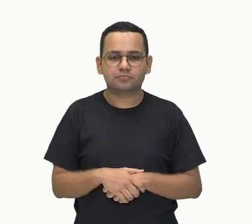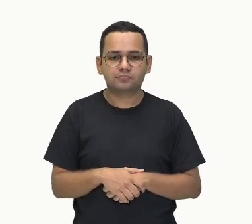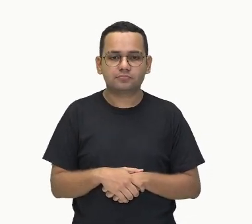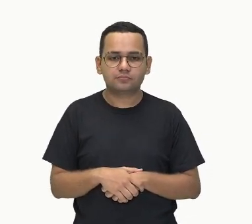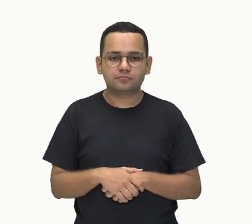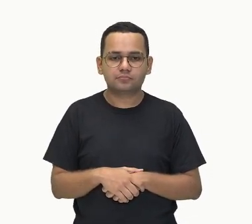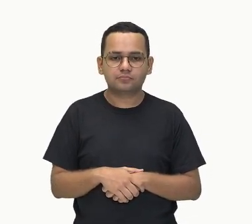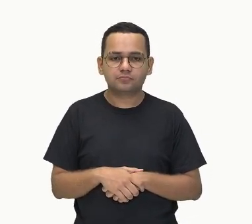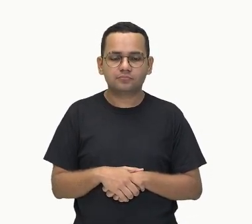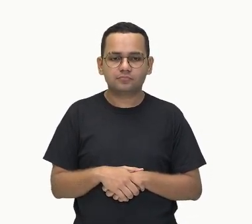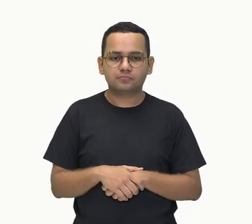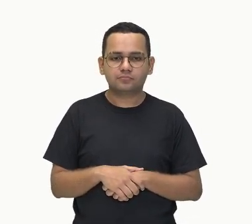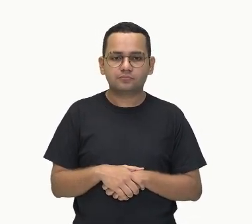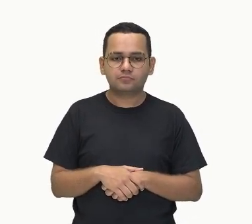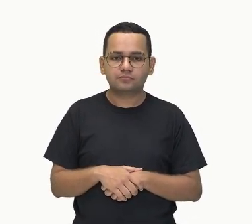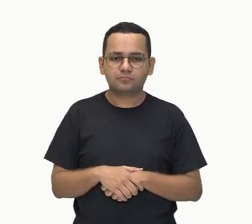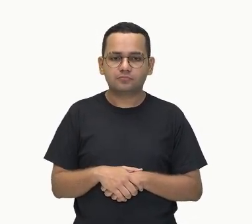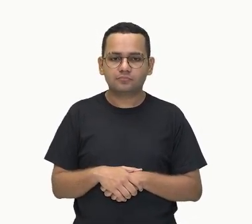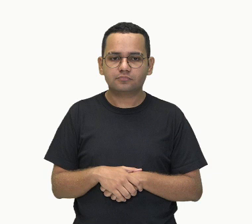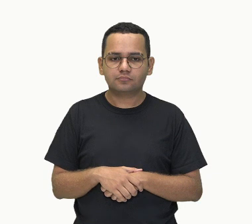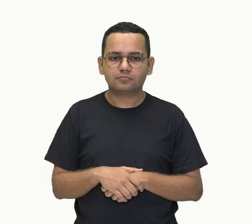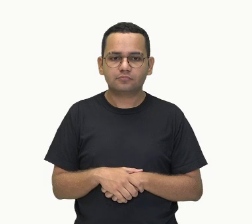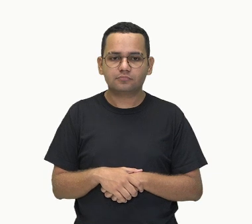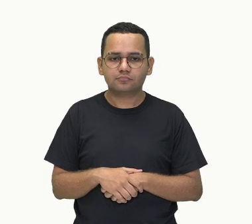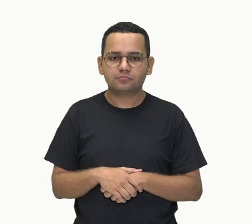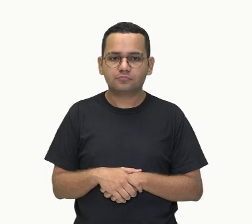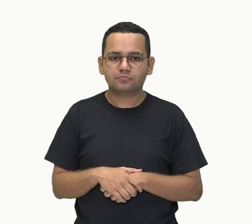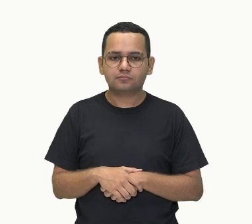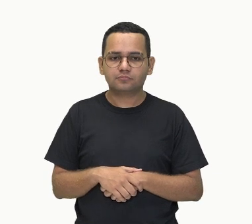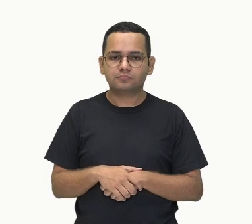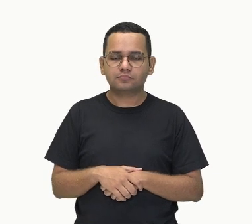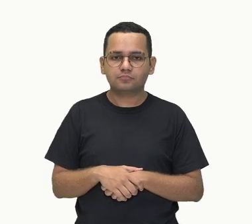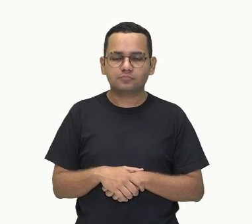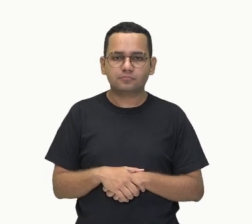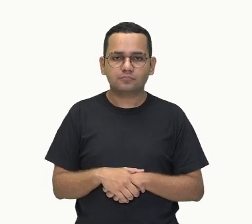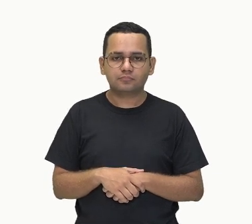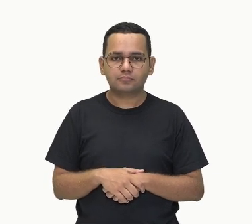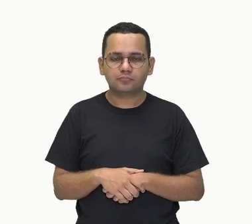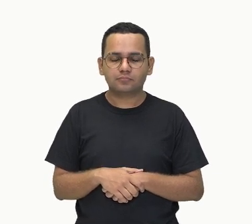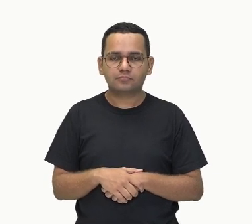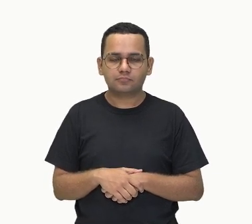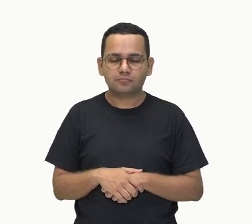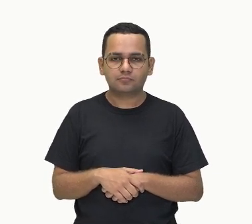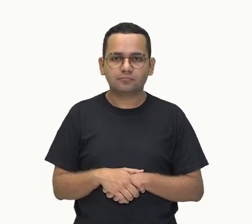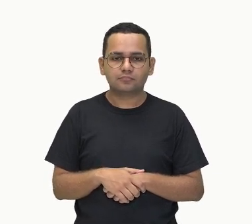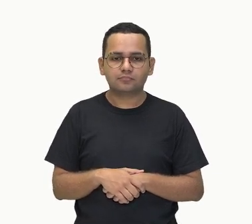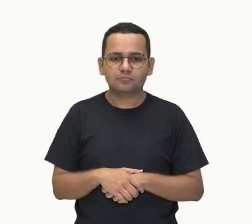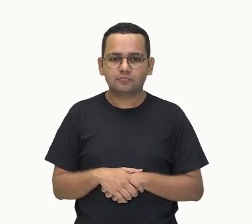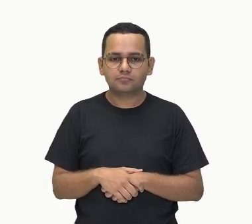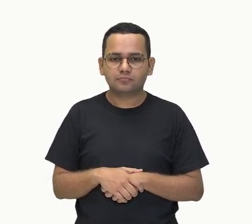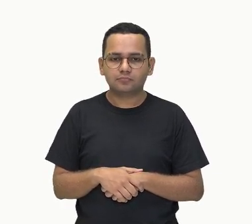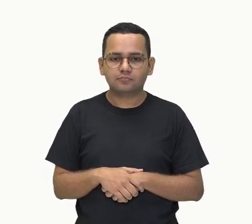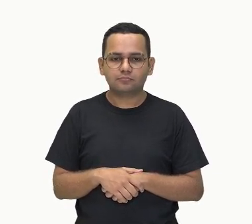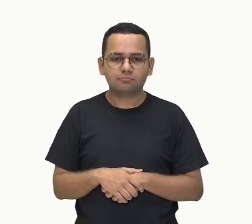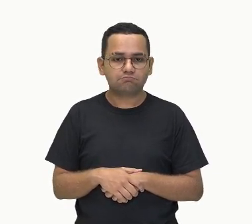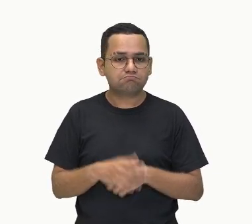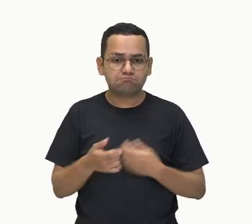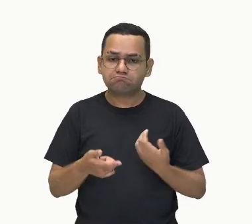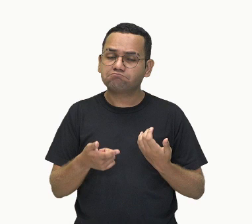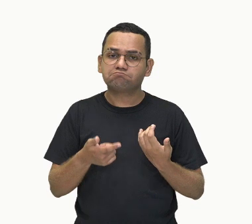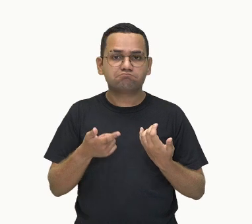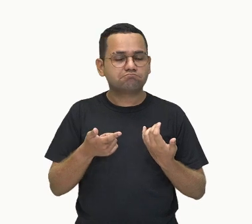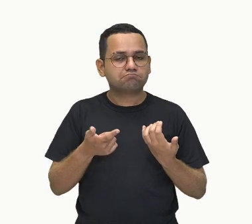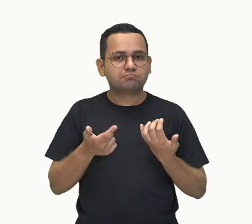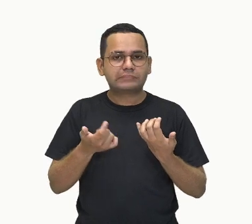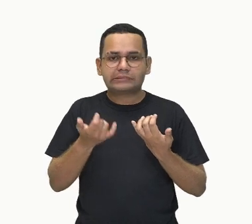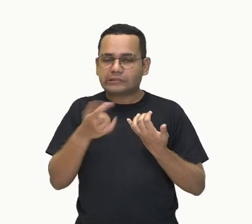está acompanhando o y vai para o denominador, tá? E aí, a gente chegou no mesmo resultado, né? Nós conseguimos